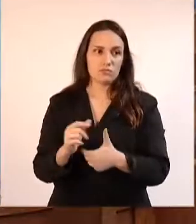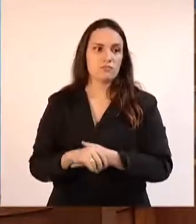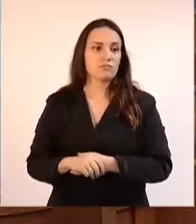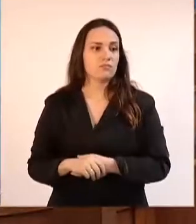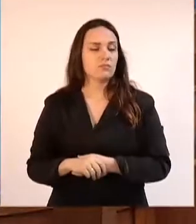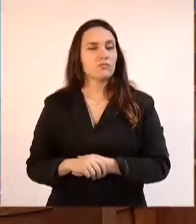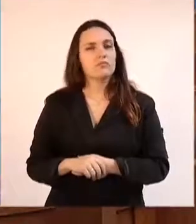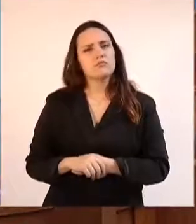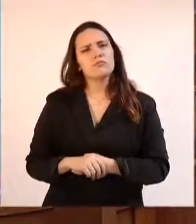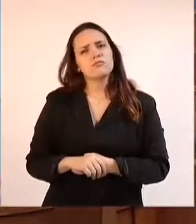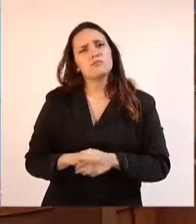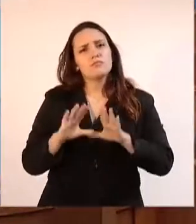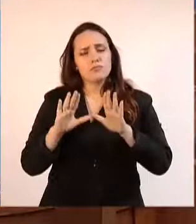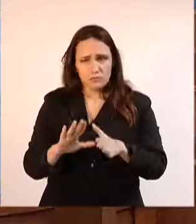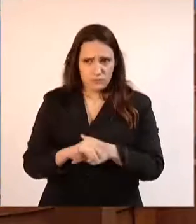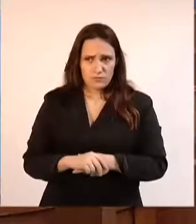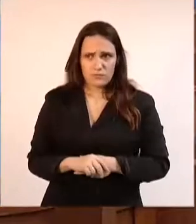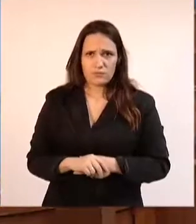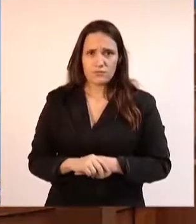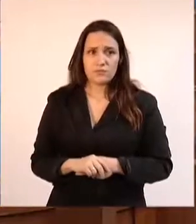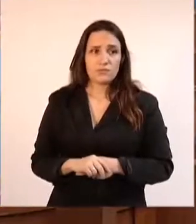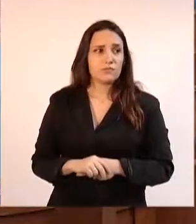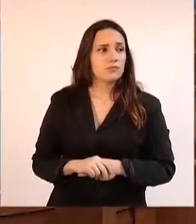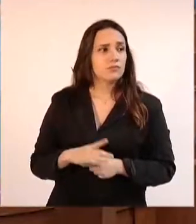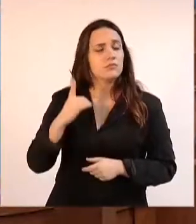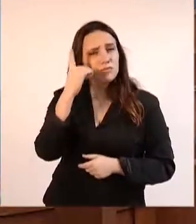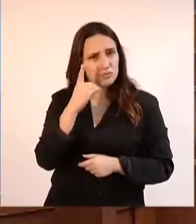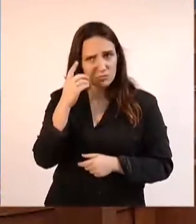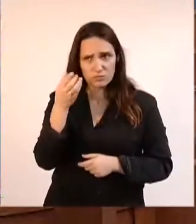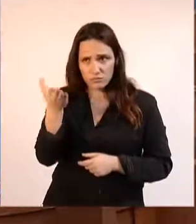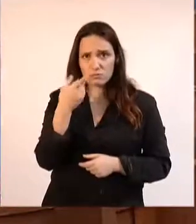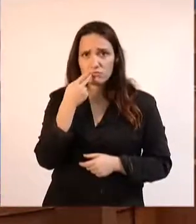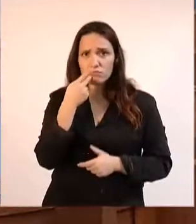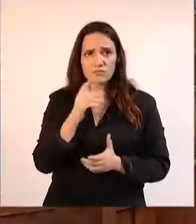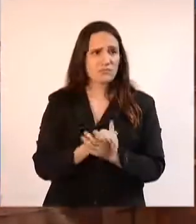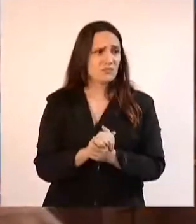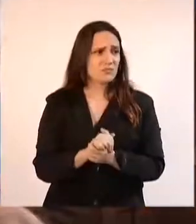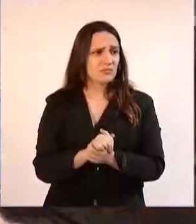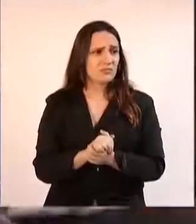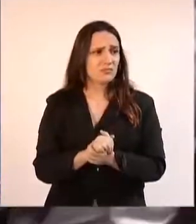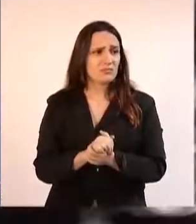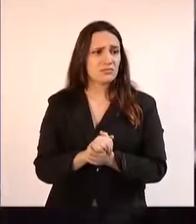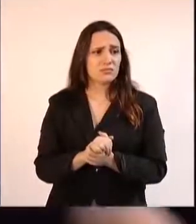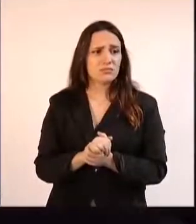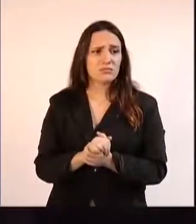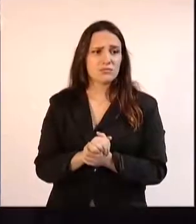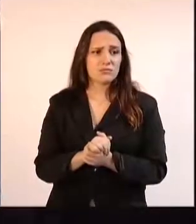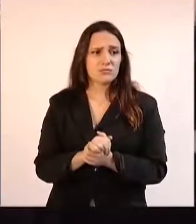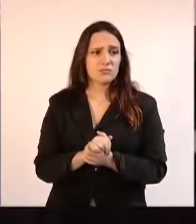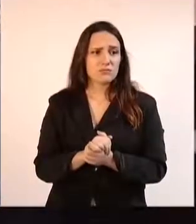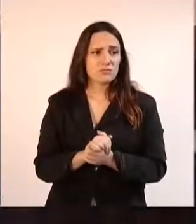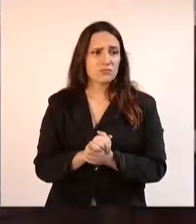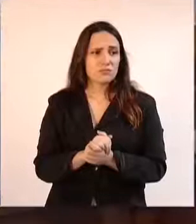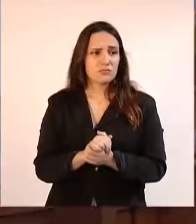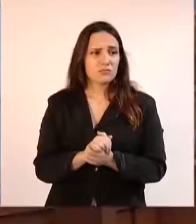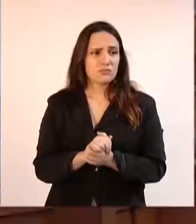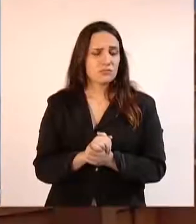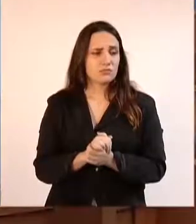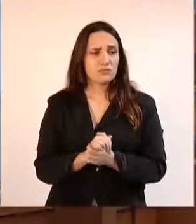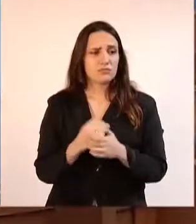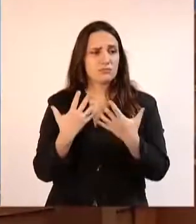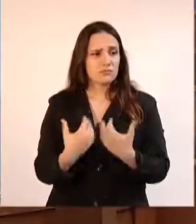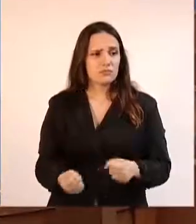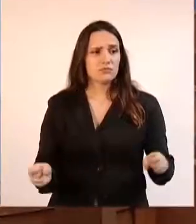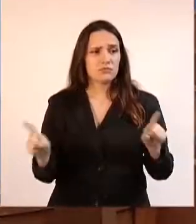que pretende os parlamentares que falaram aqui é algo que o Supremo Tribunal Federal reiteradamente tem dito,